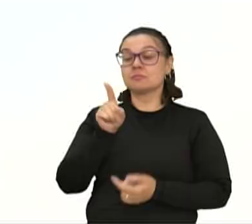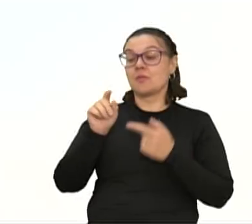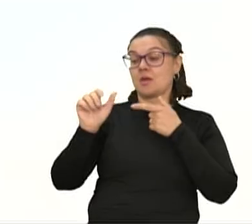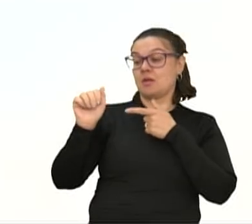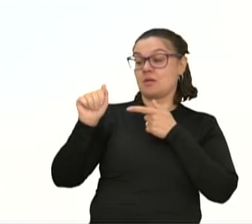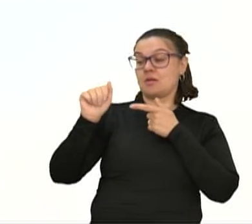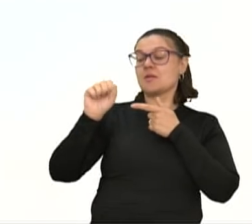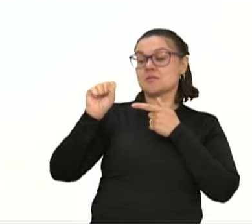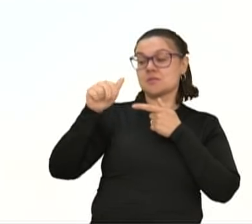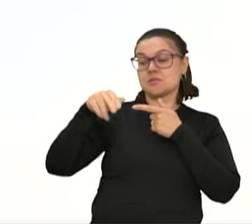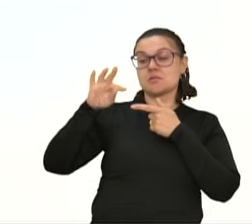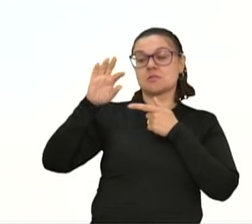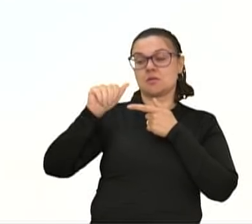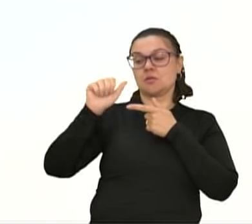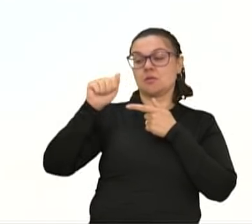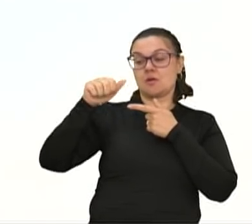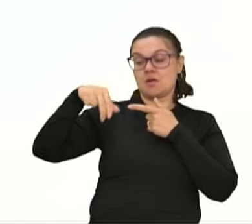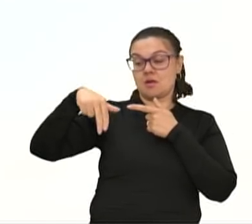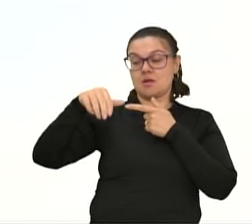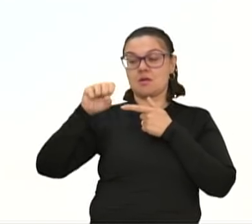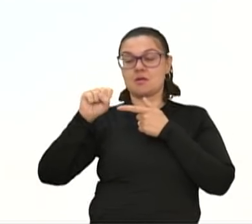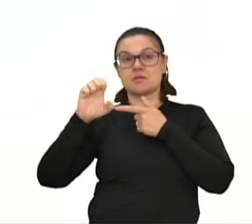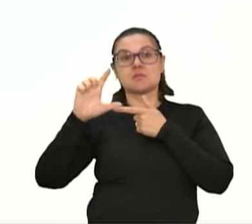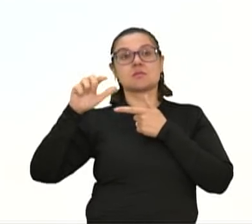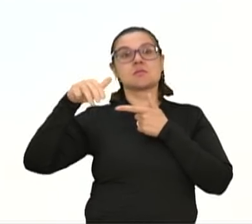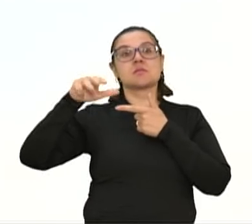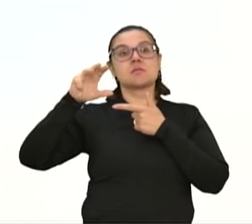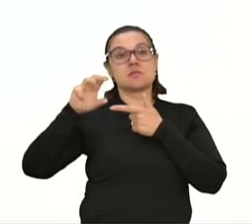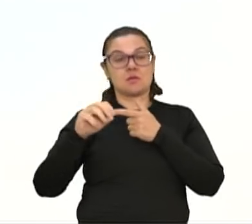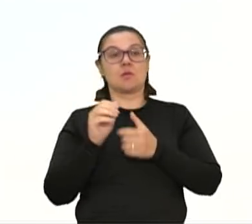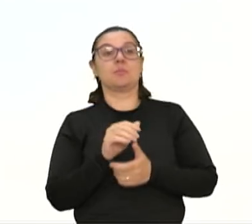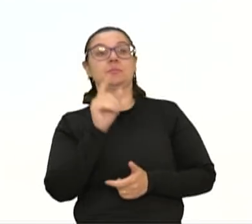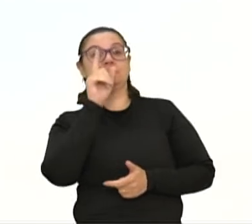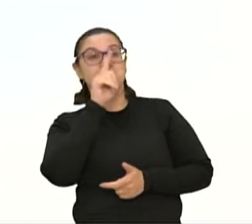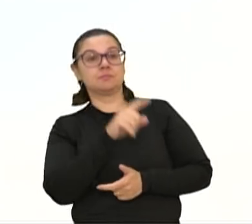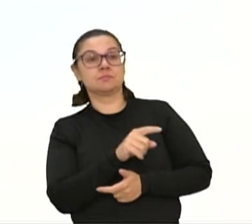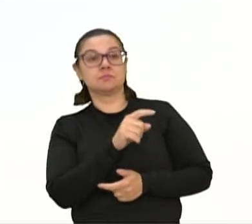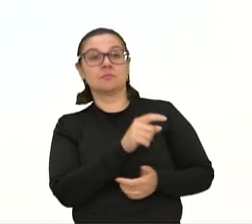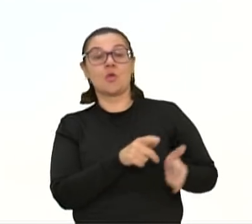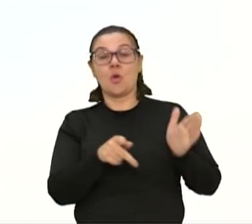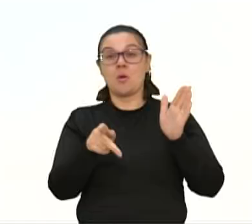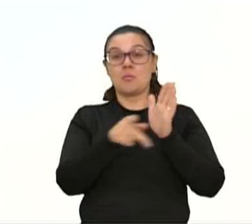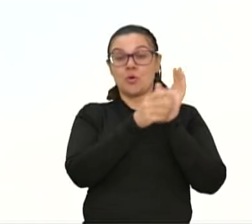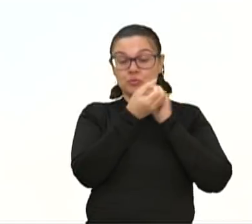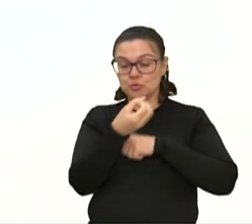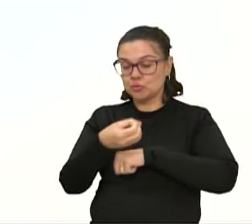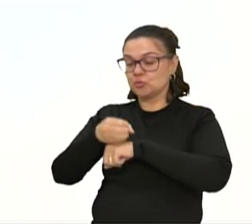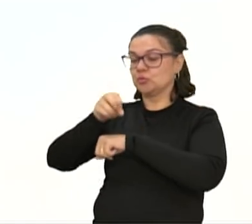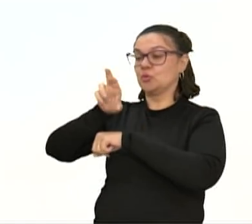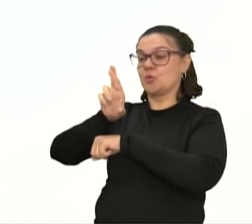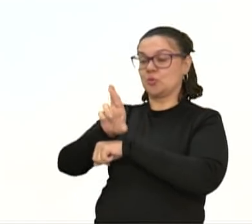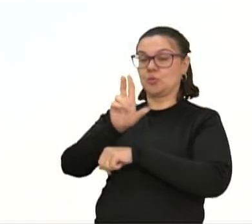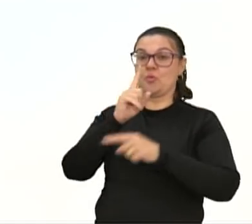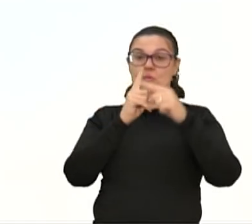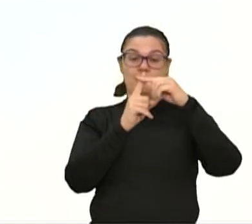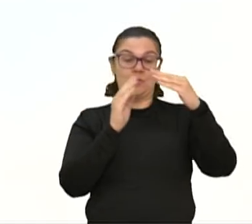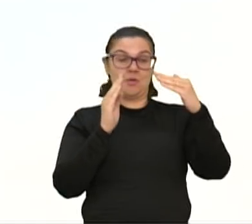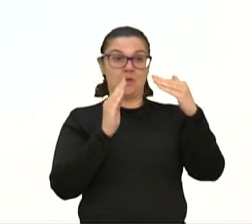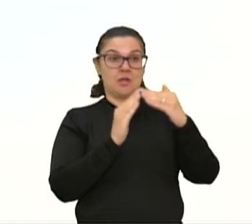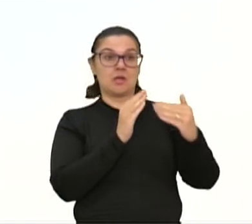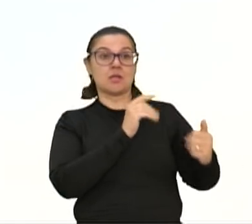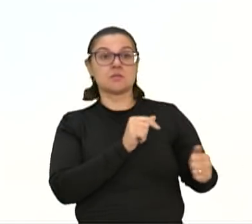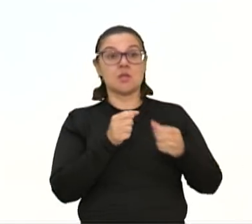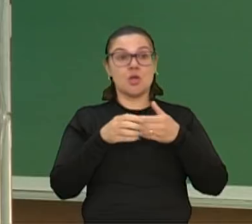Santo Anselmo. Santo Anselmo, ele foi considerado o doutor da igreja, um